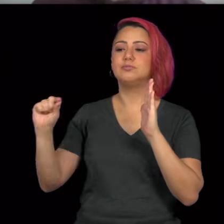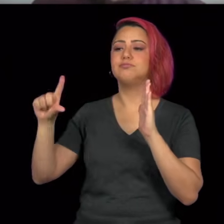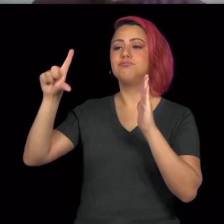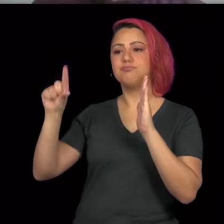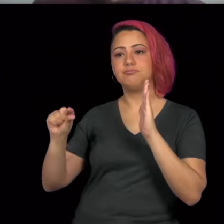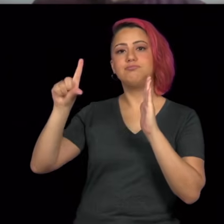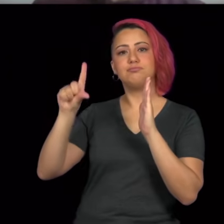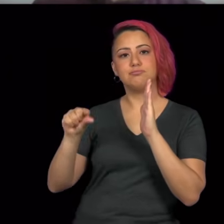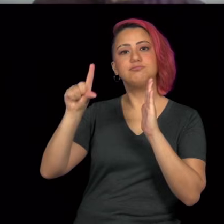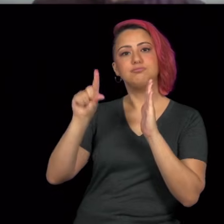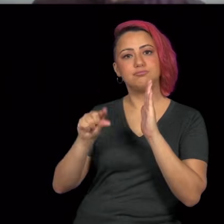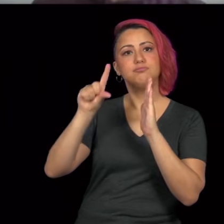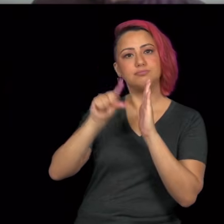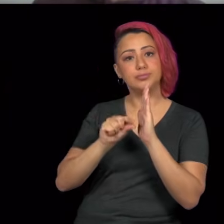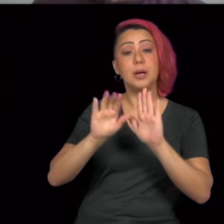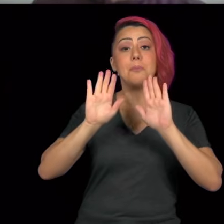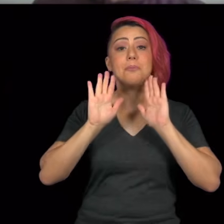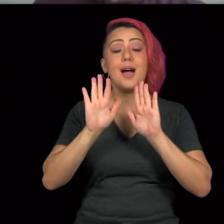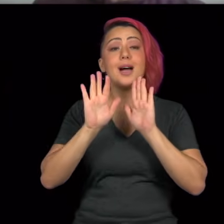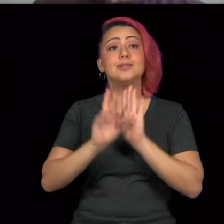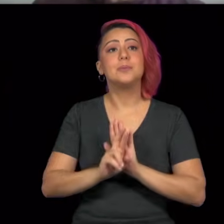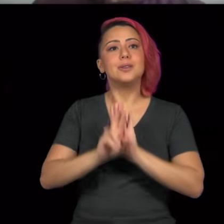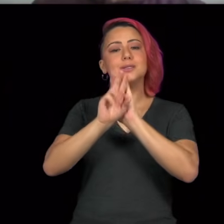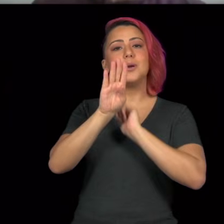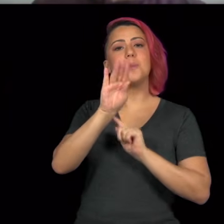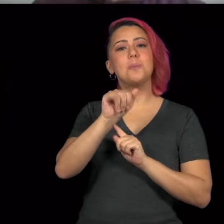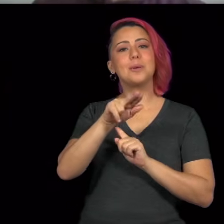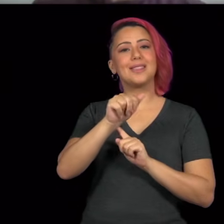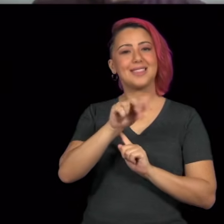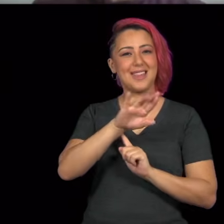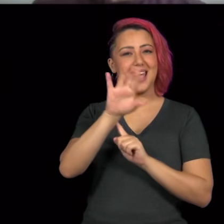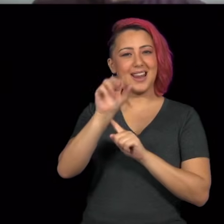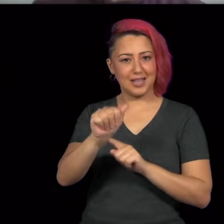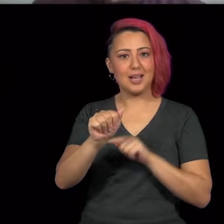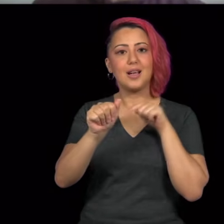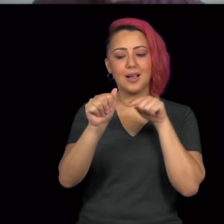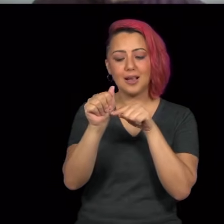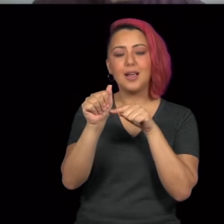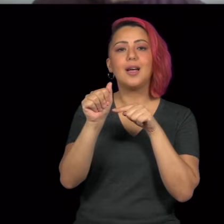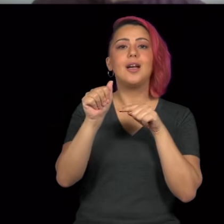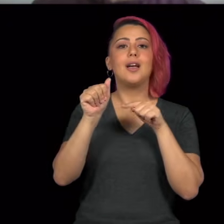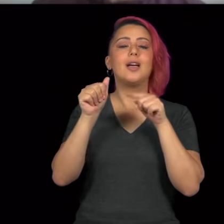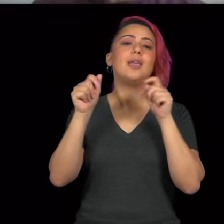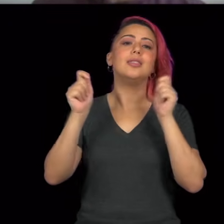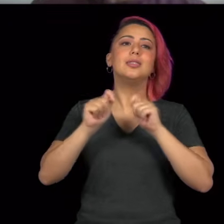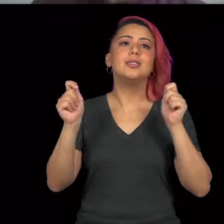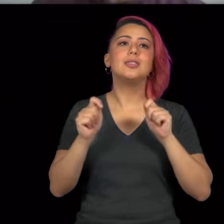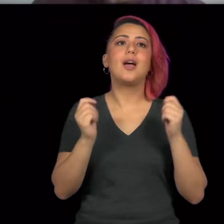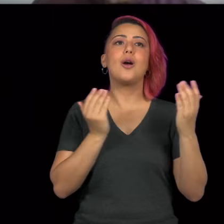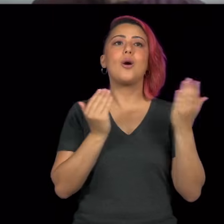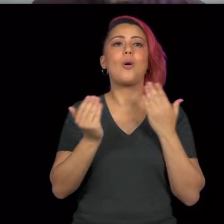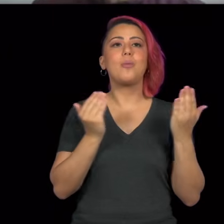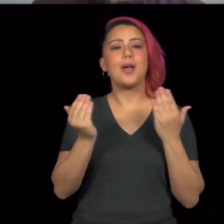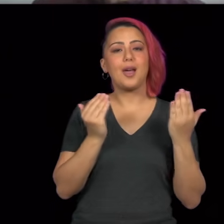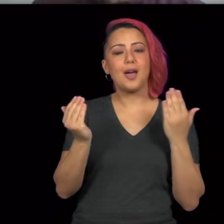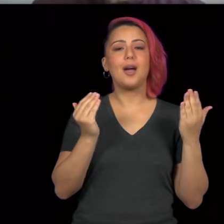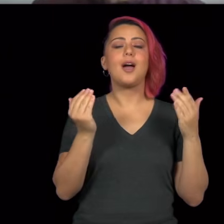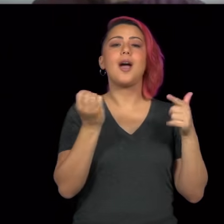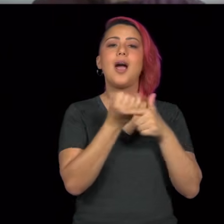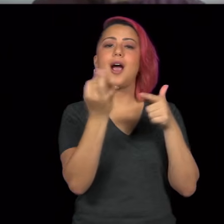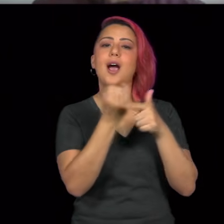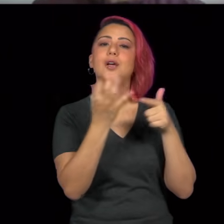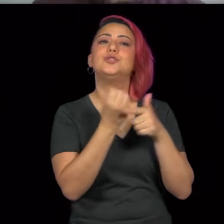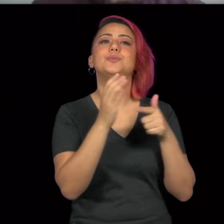a representação binária nos permite fazer uma associação com a álgebra booleana, né, que vai